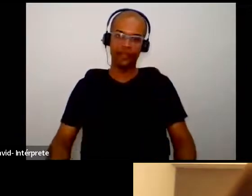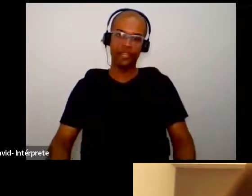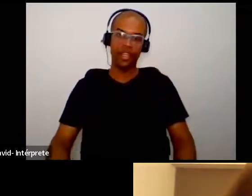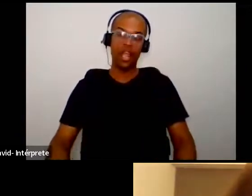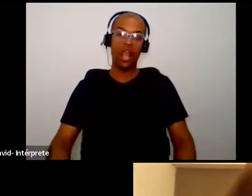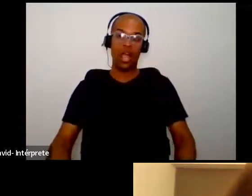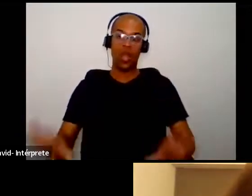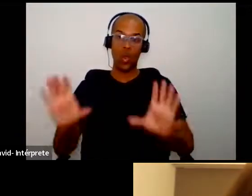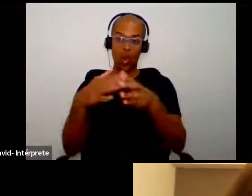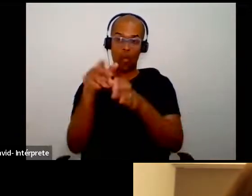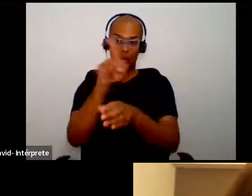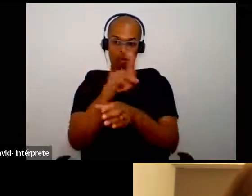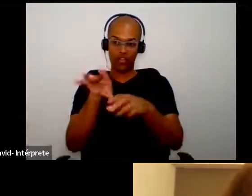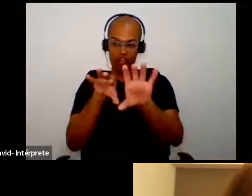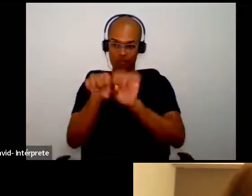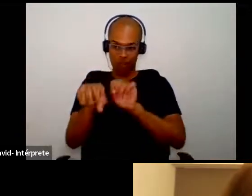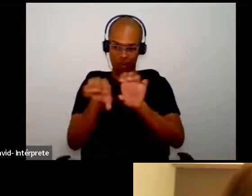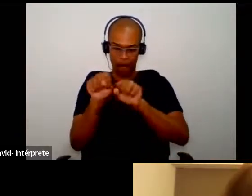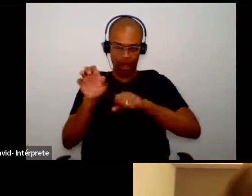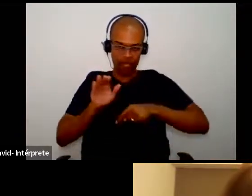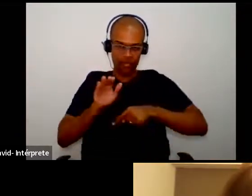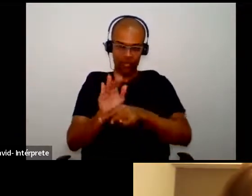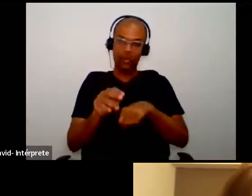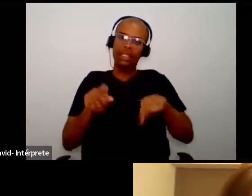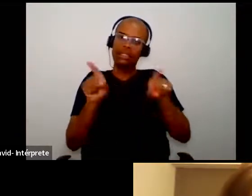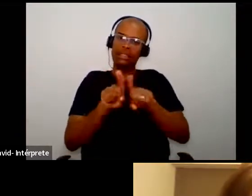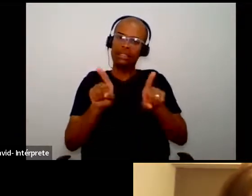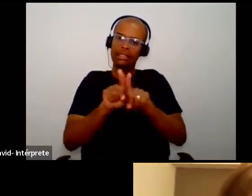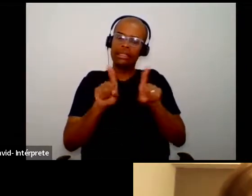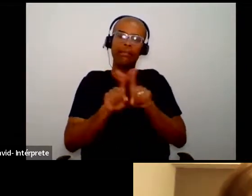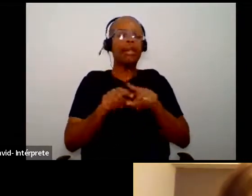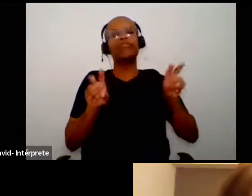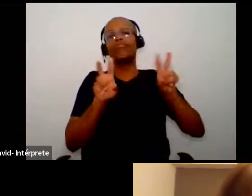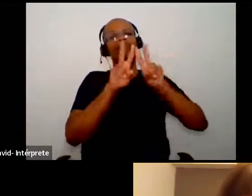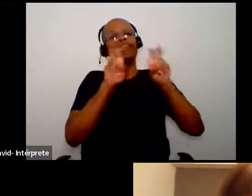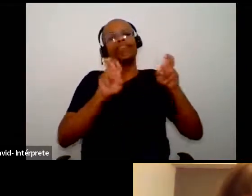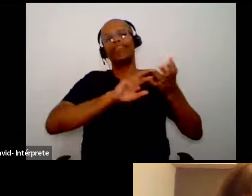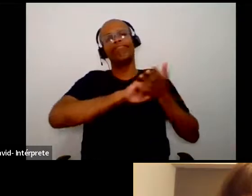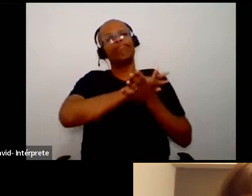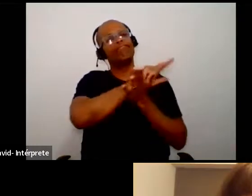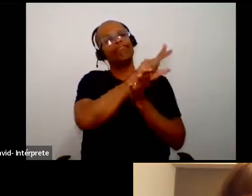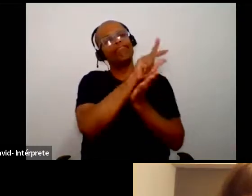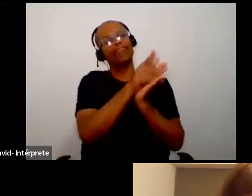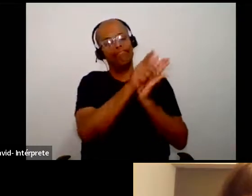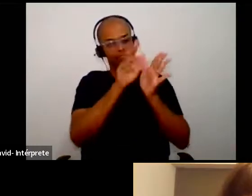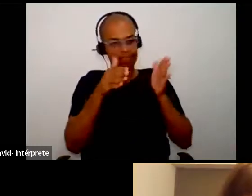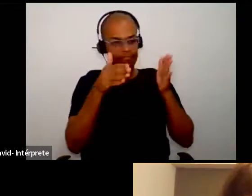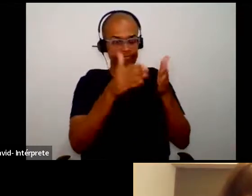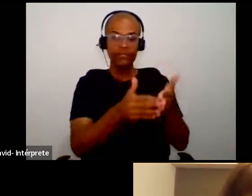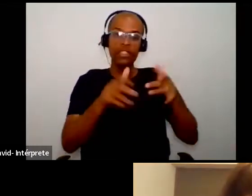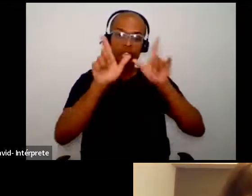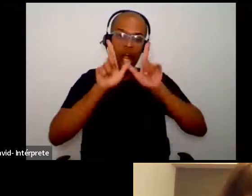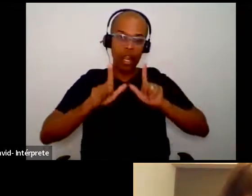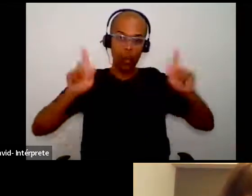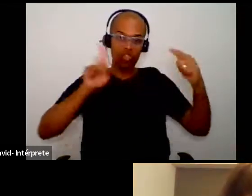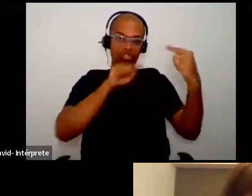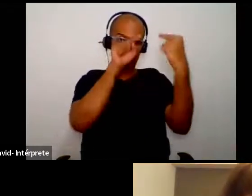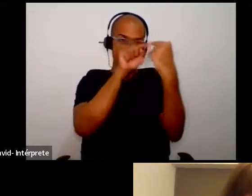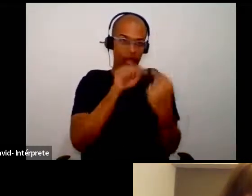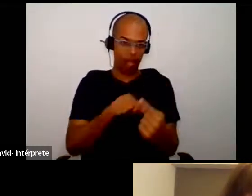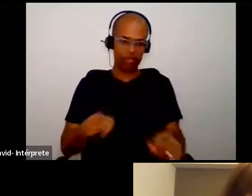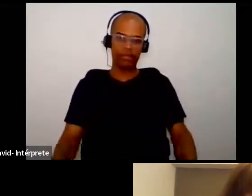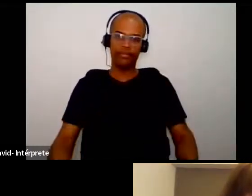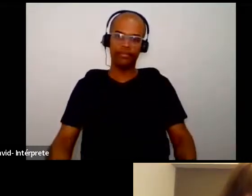de professores e também com vários assuntos e na perspectiva da linguística aplicada. Então,